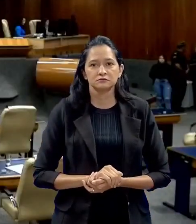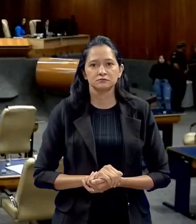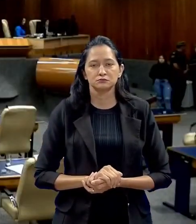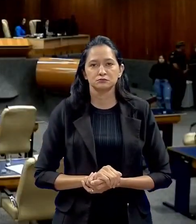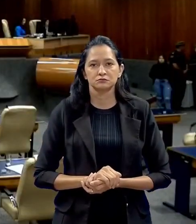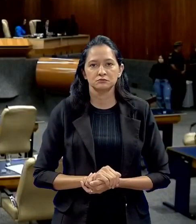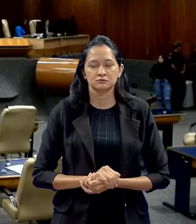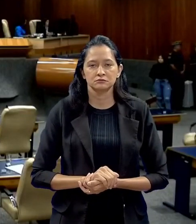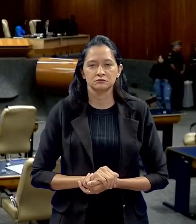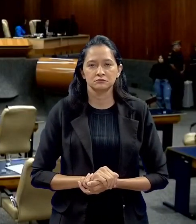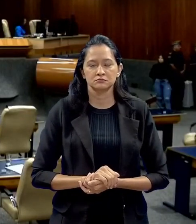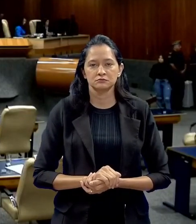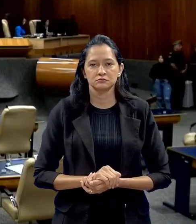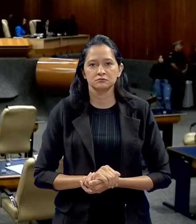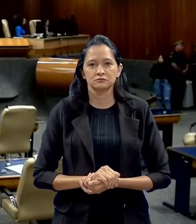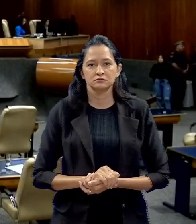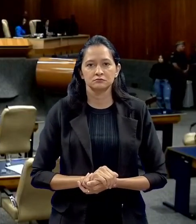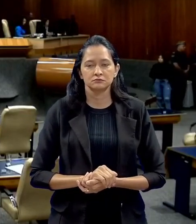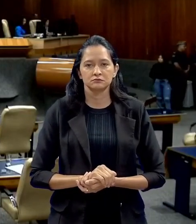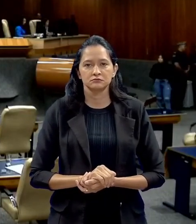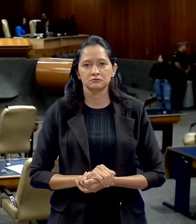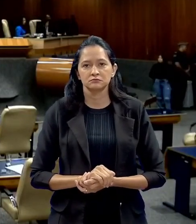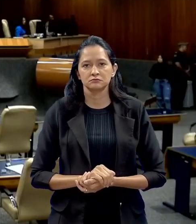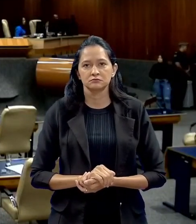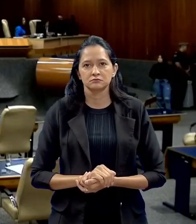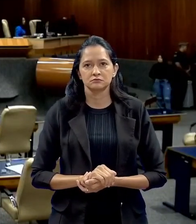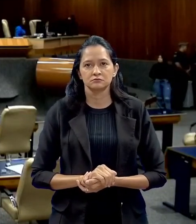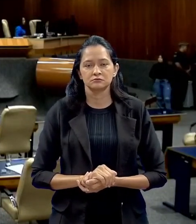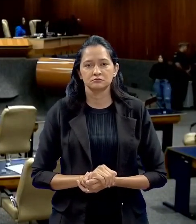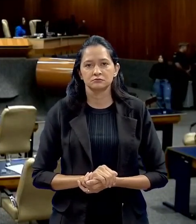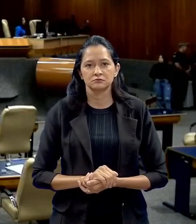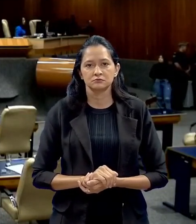Som aqui para a mesa, primeiro secretário.